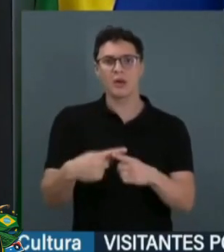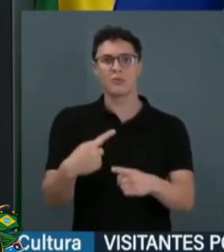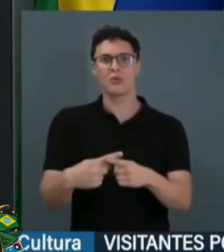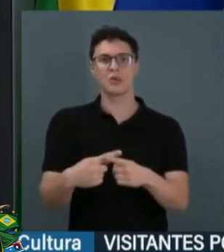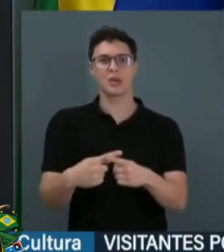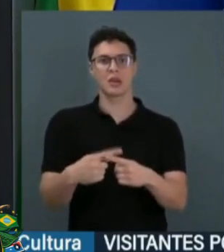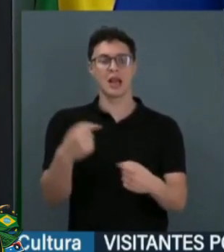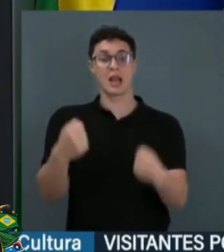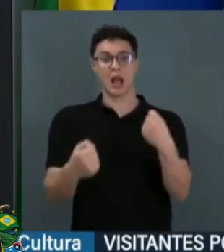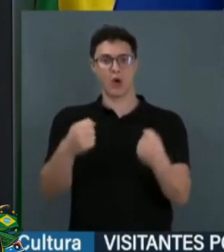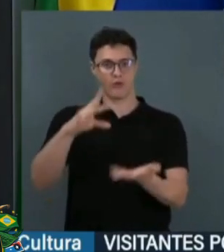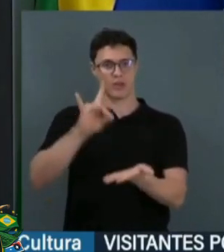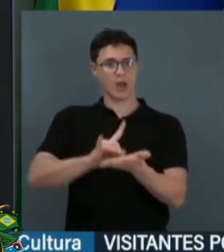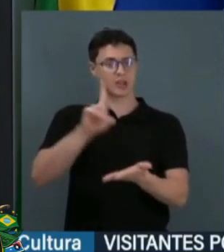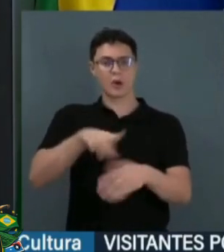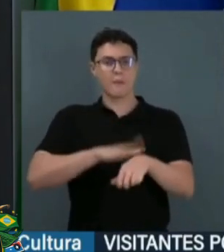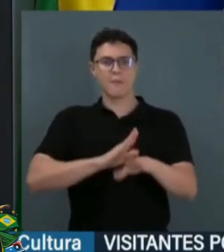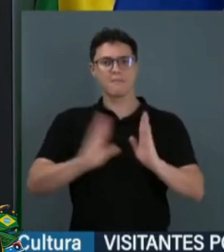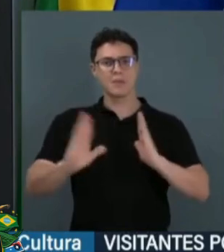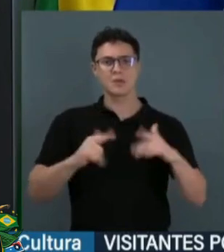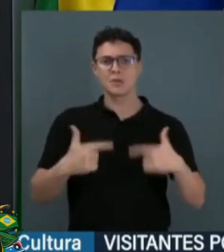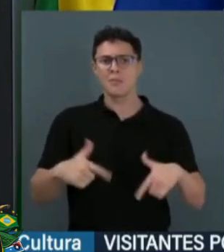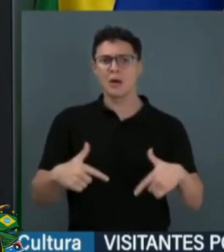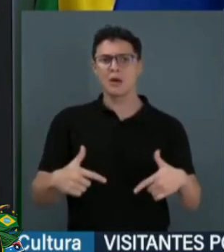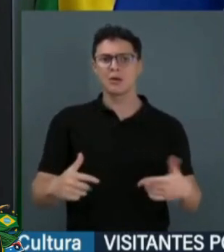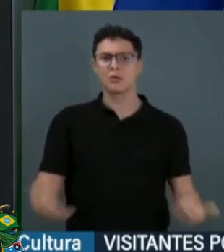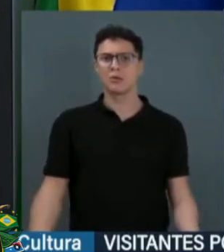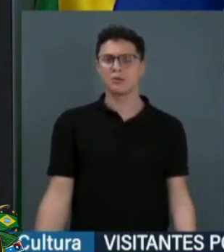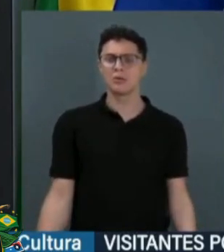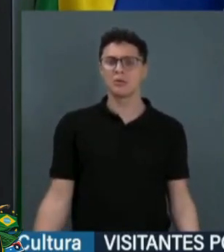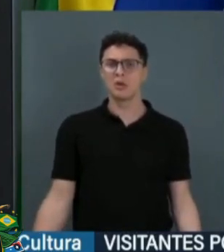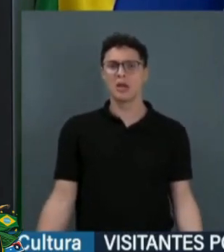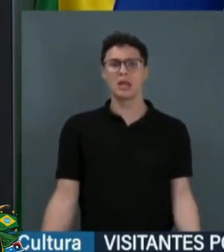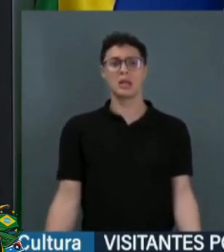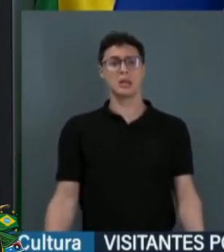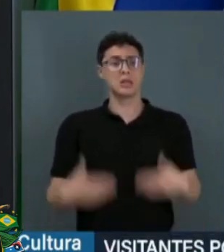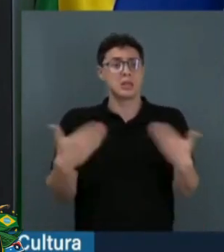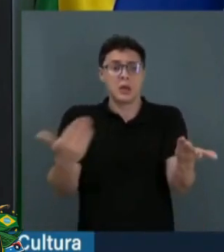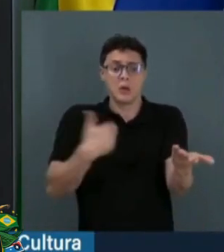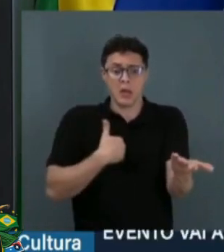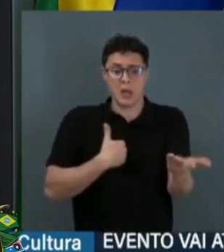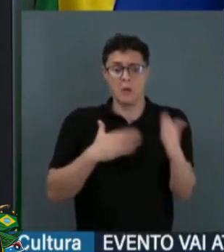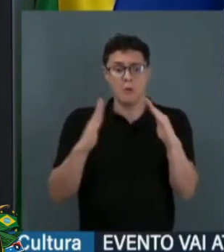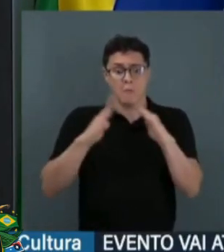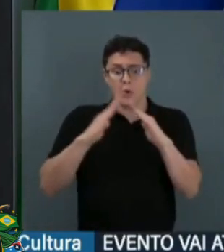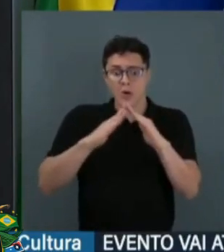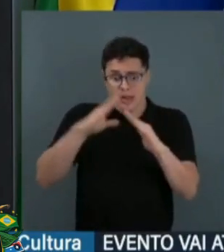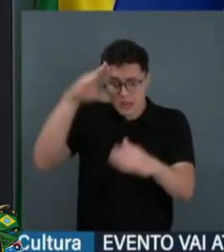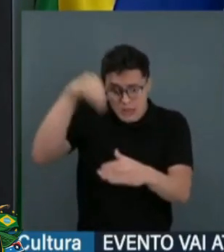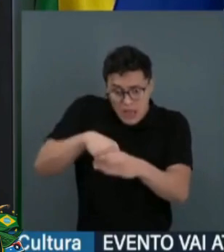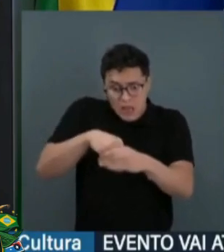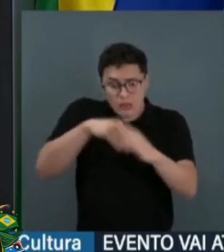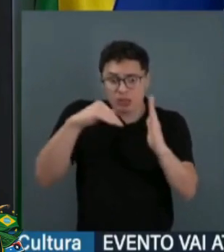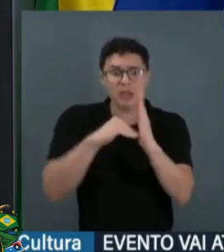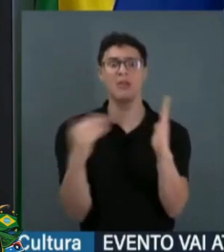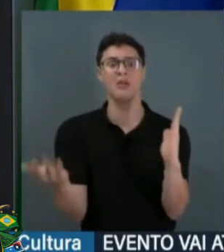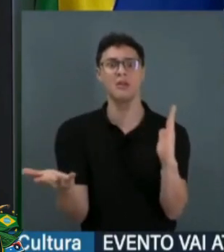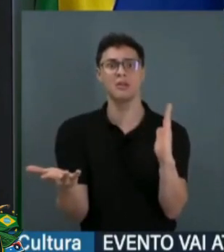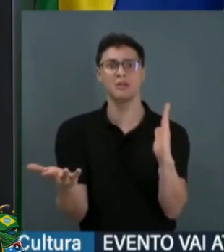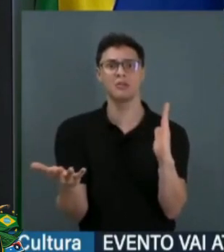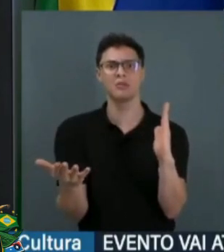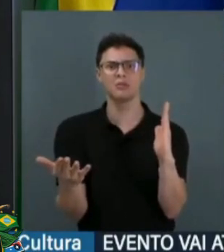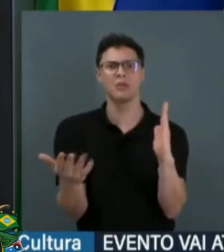momento de trabalho. A única opção que ficou é morar aqui, um senador da República,